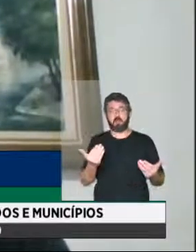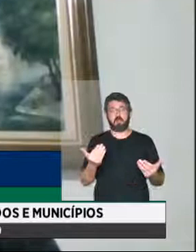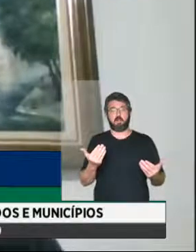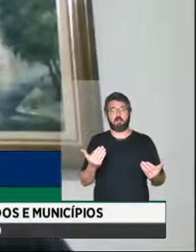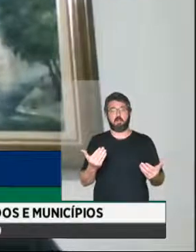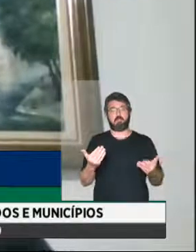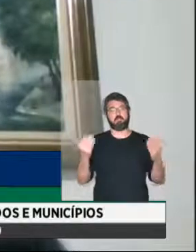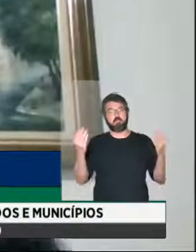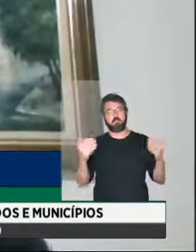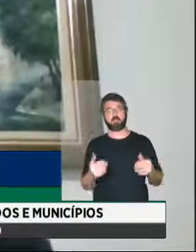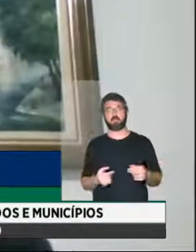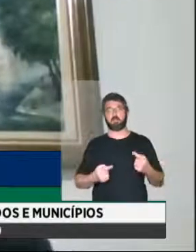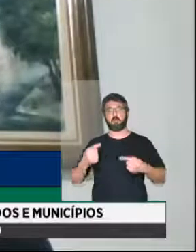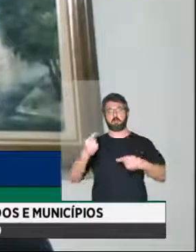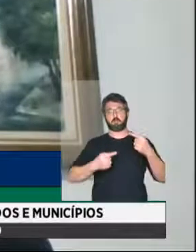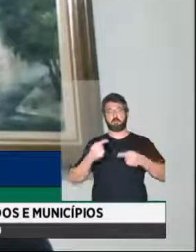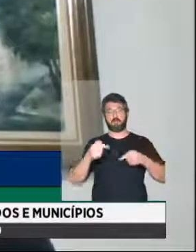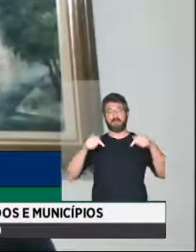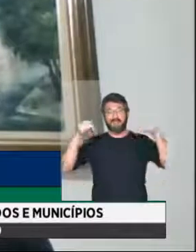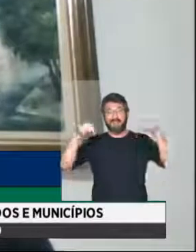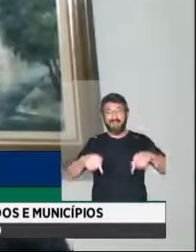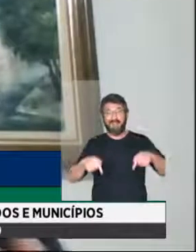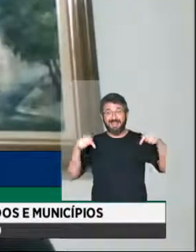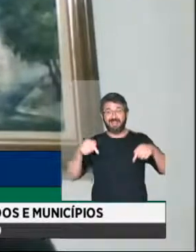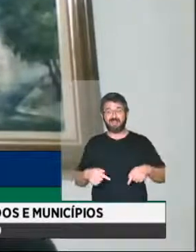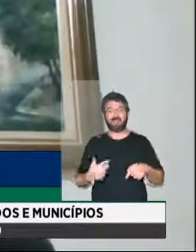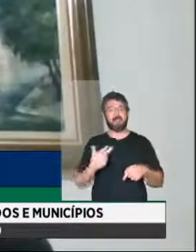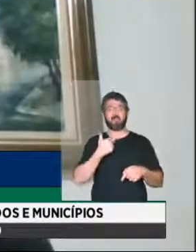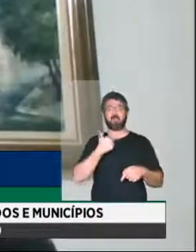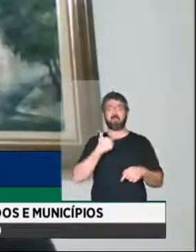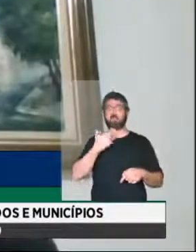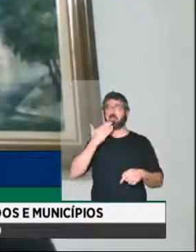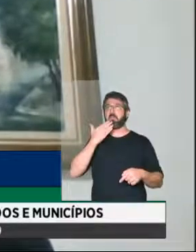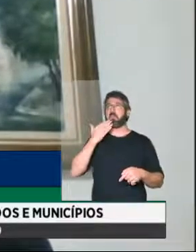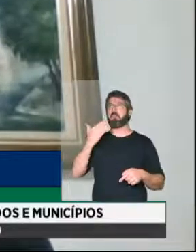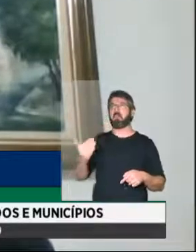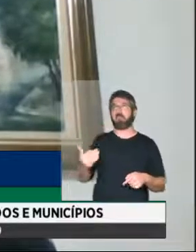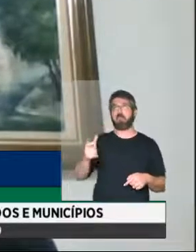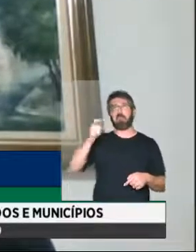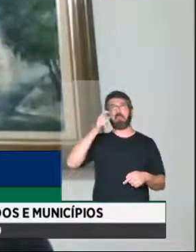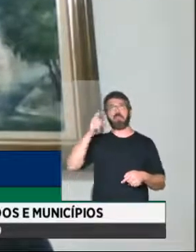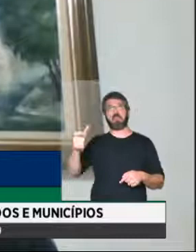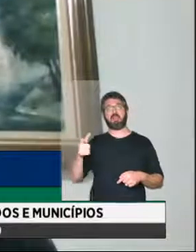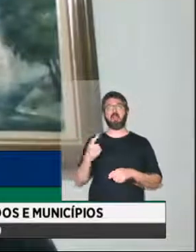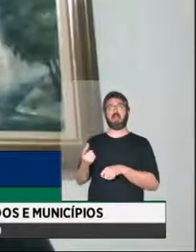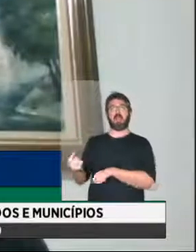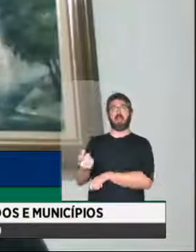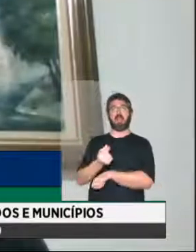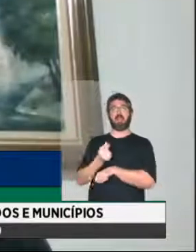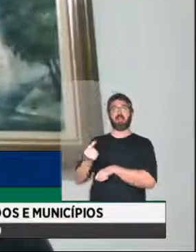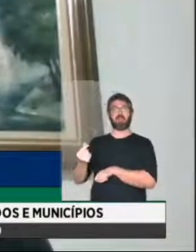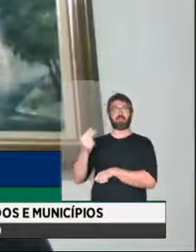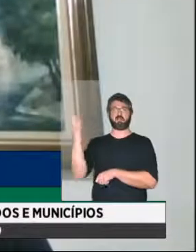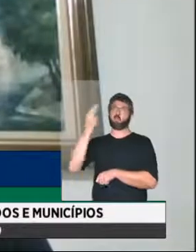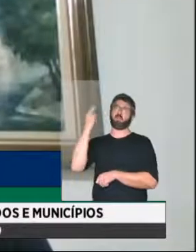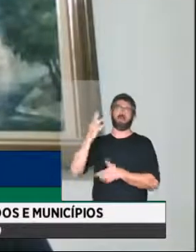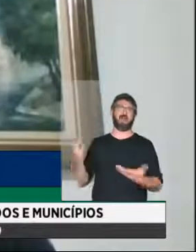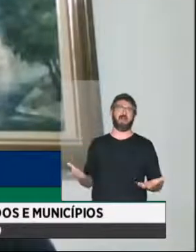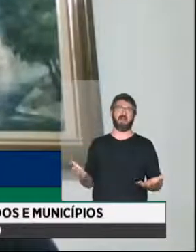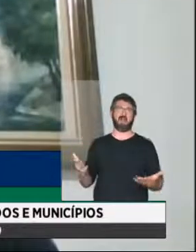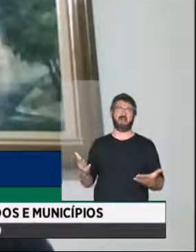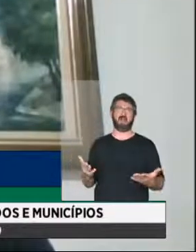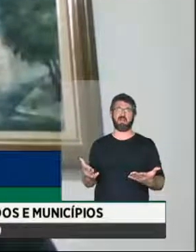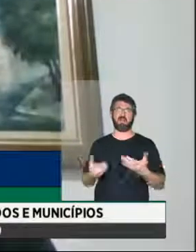nesse sentido que as políticas aqui não podem priorizar interesses do grande capital financeiro, não podem